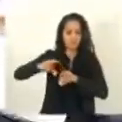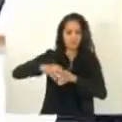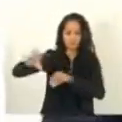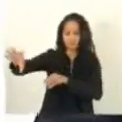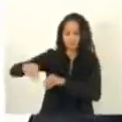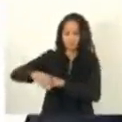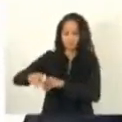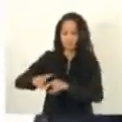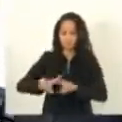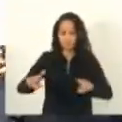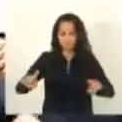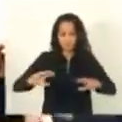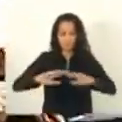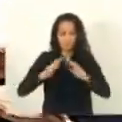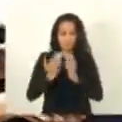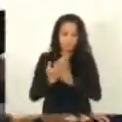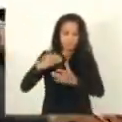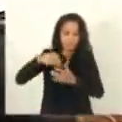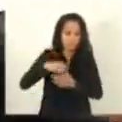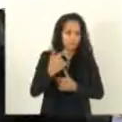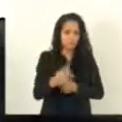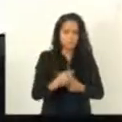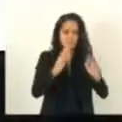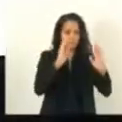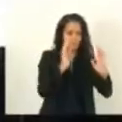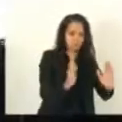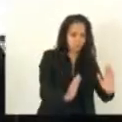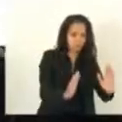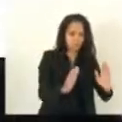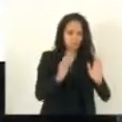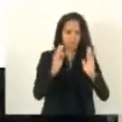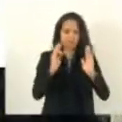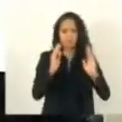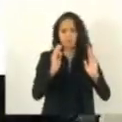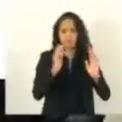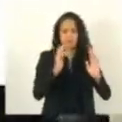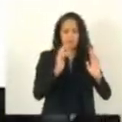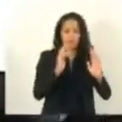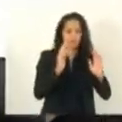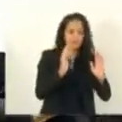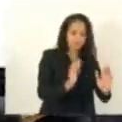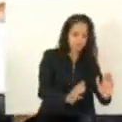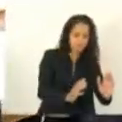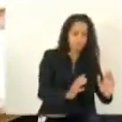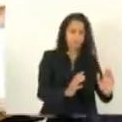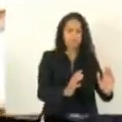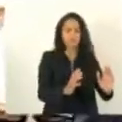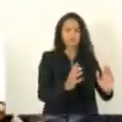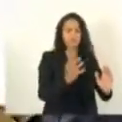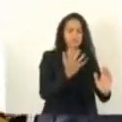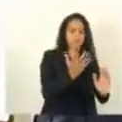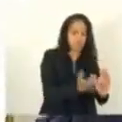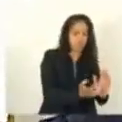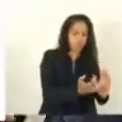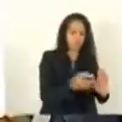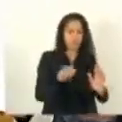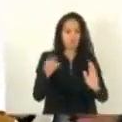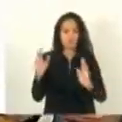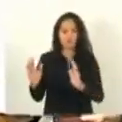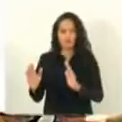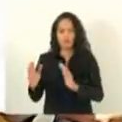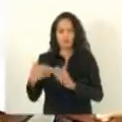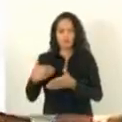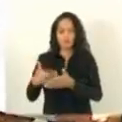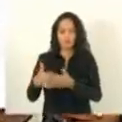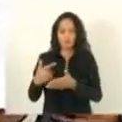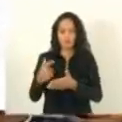os coletores seletivos, nem para você, pelo menos, separar o lixo seco do lixo